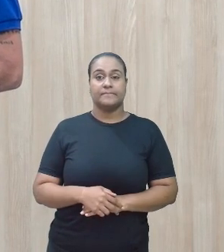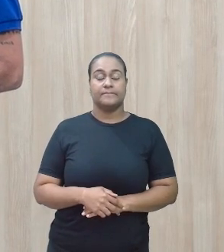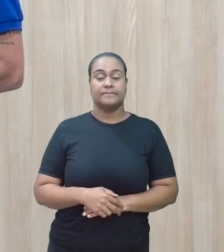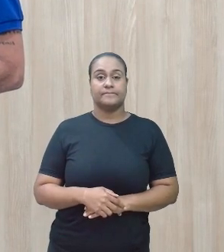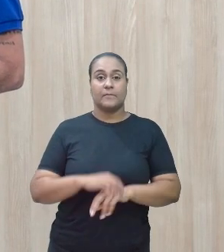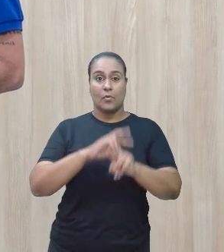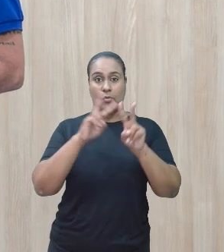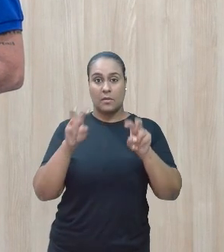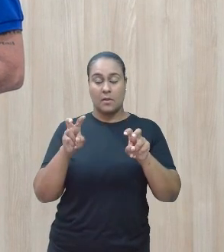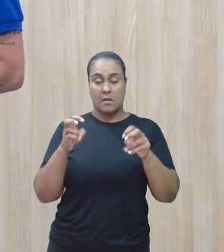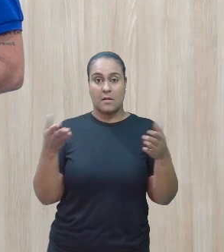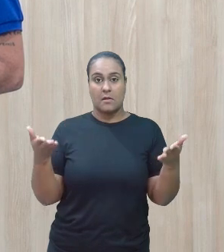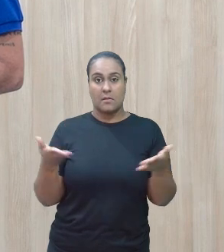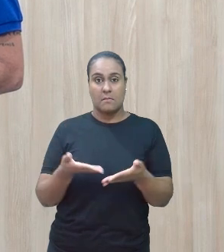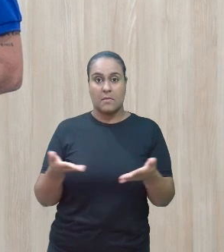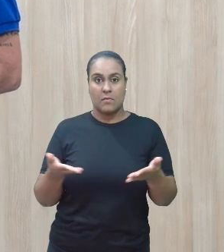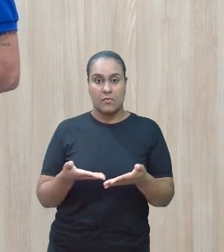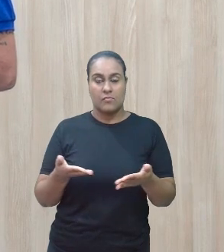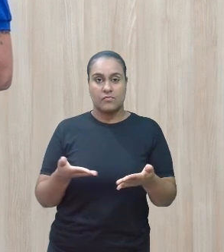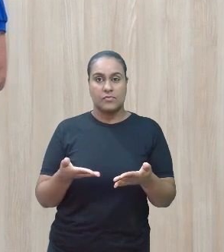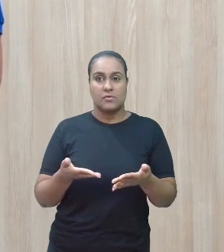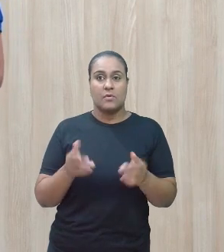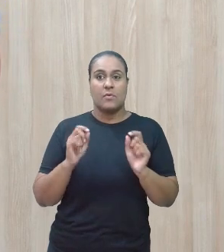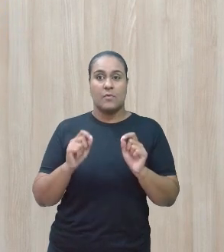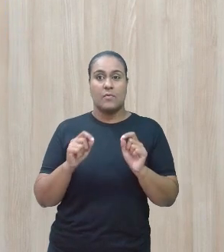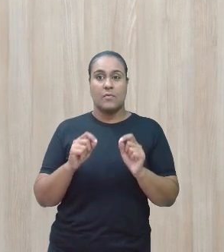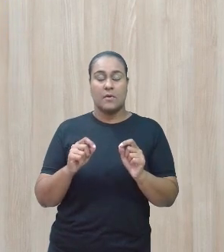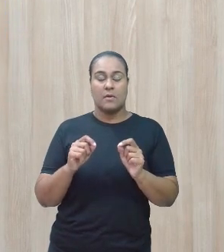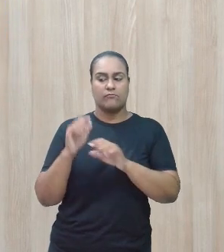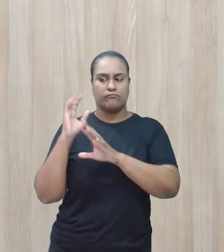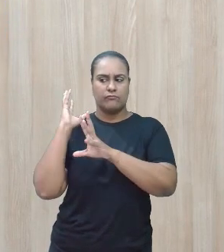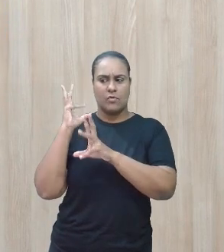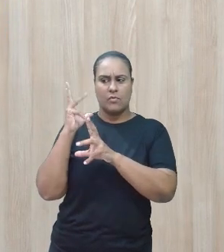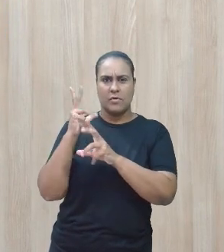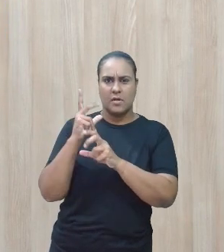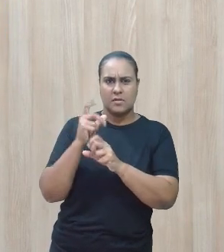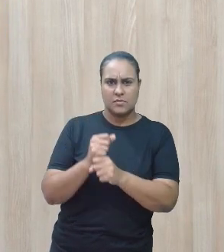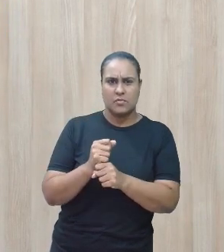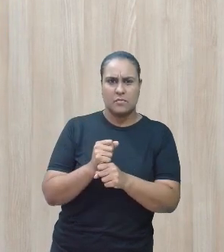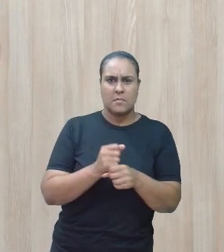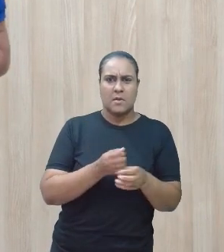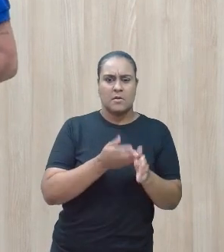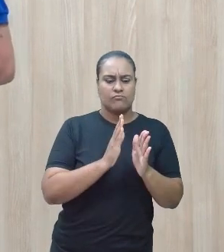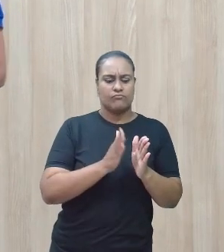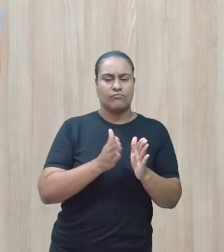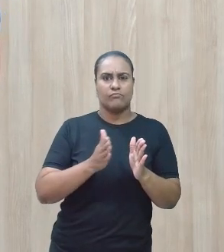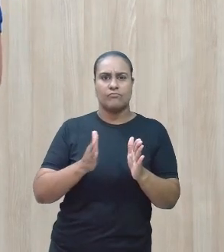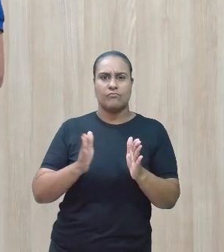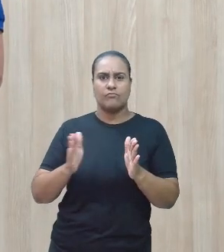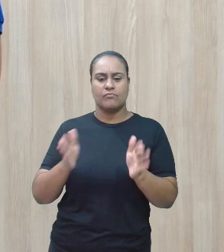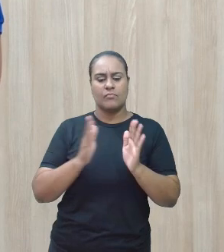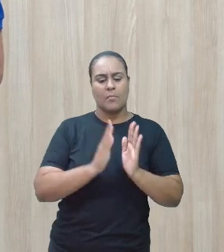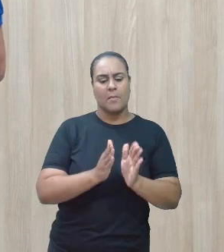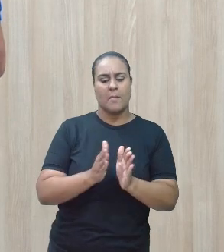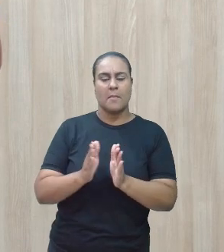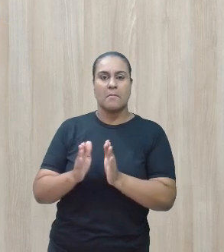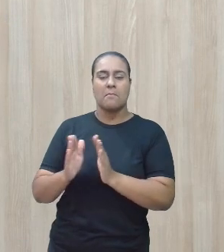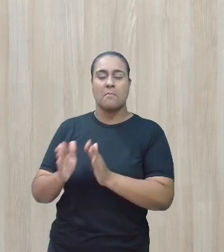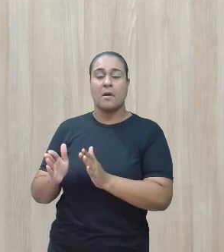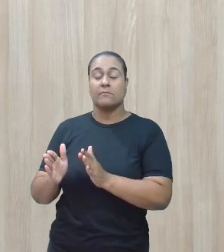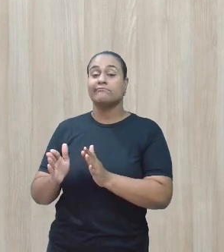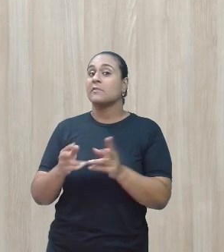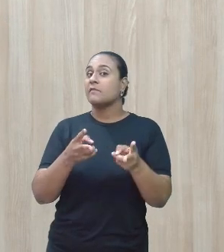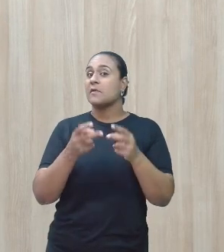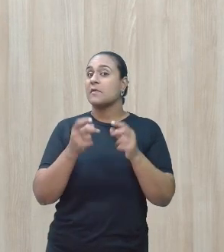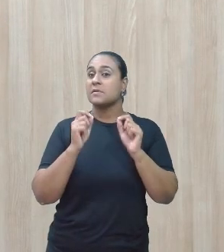o tema da aula de hoje, a gente vai pegar um pouco do resumo do que são as sequências, tá certo? A gente vai